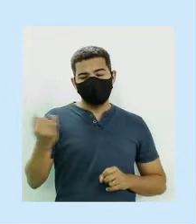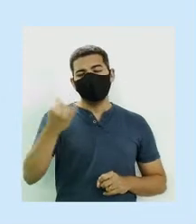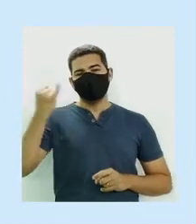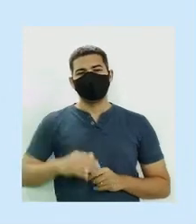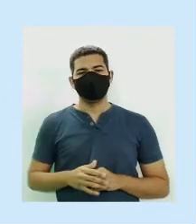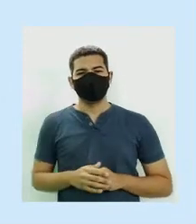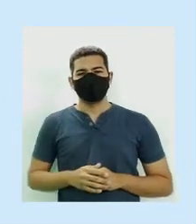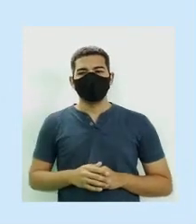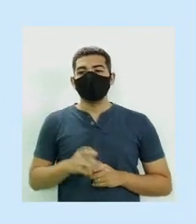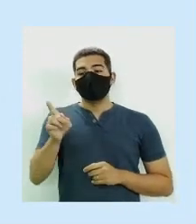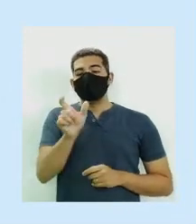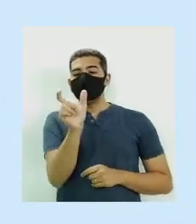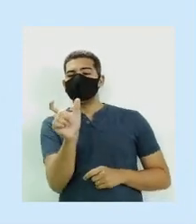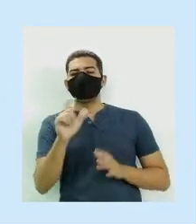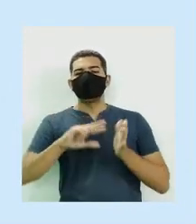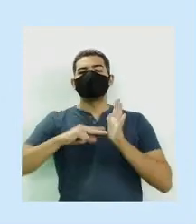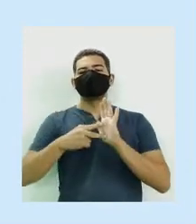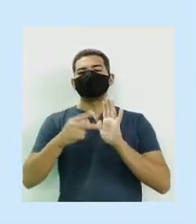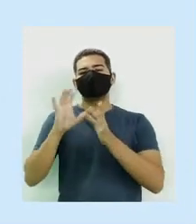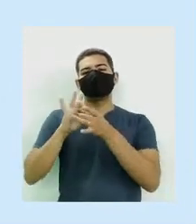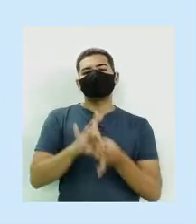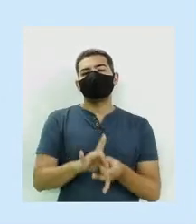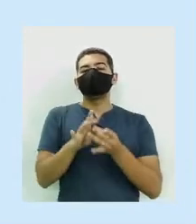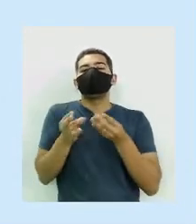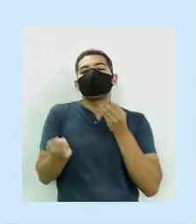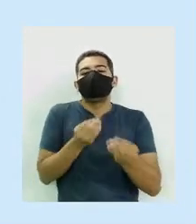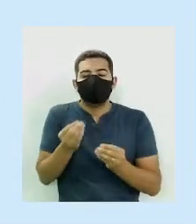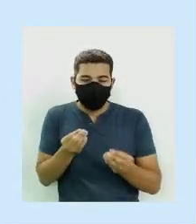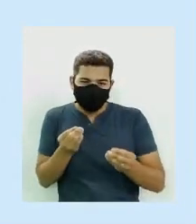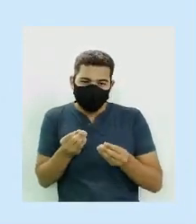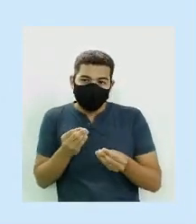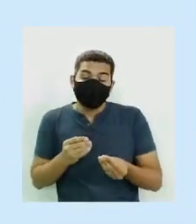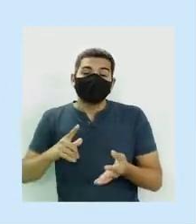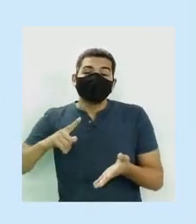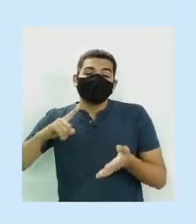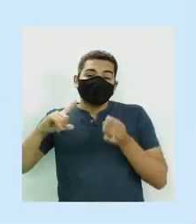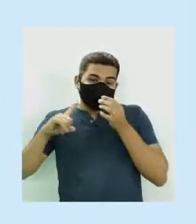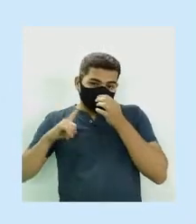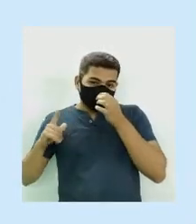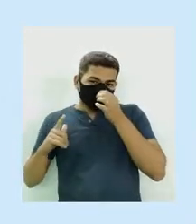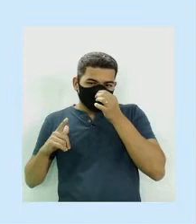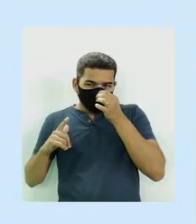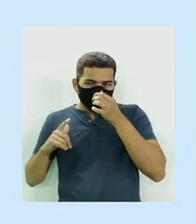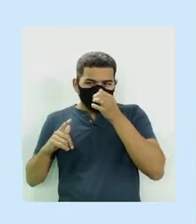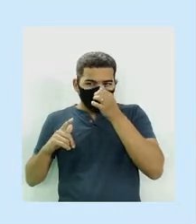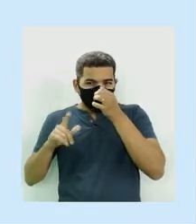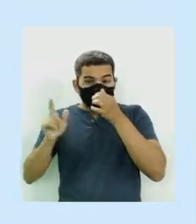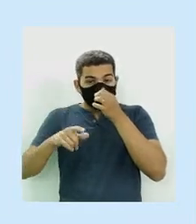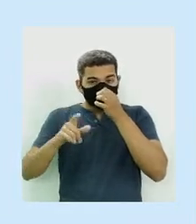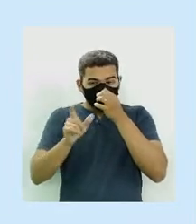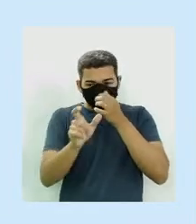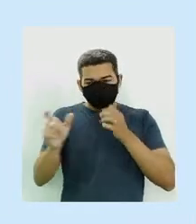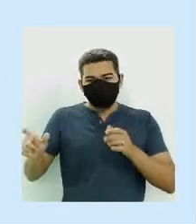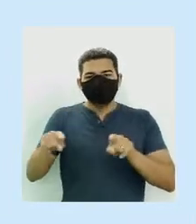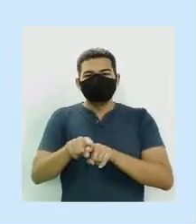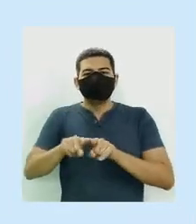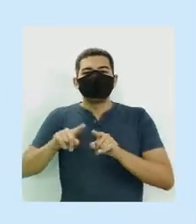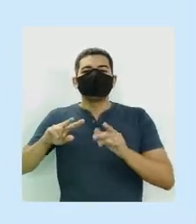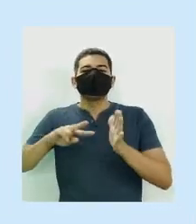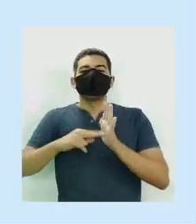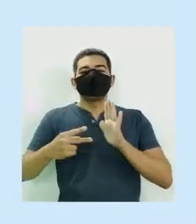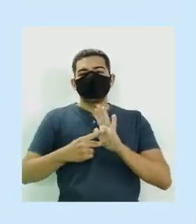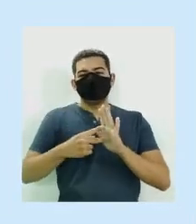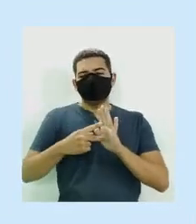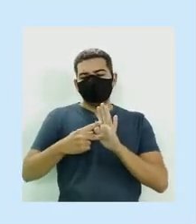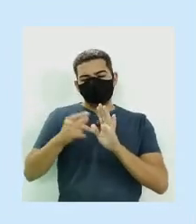significado das palavras dentro do contexto. A gente precisa utilizar todos os recursos que a palavra e seus significados têm